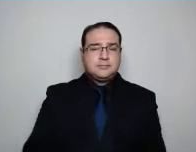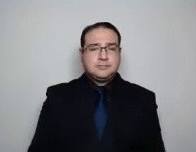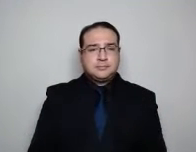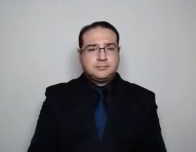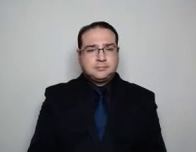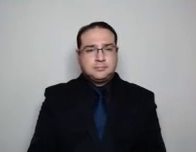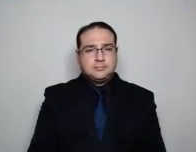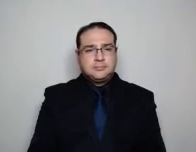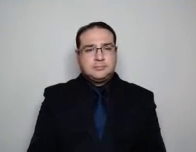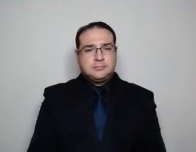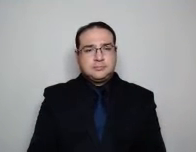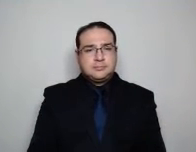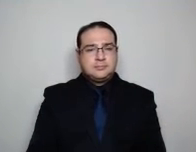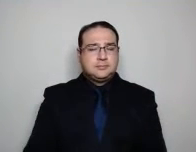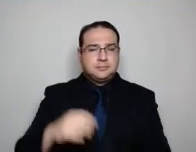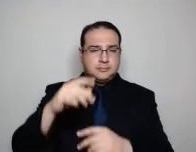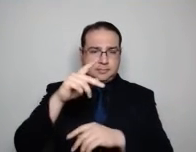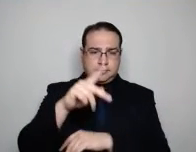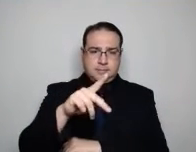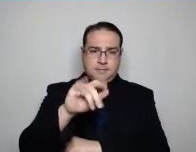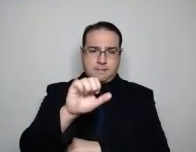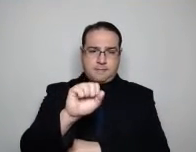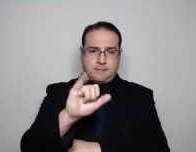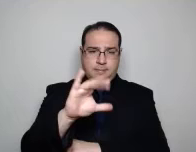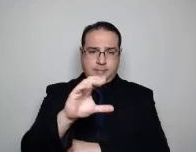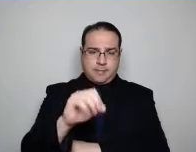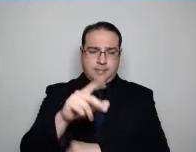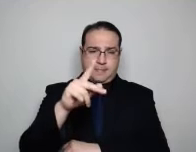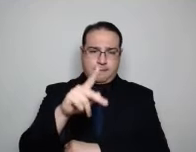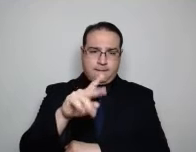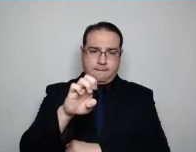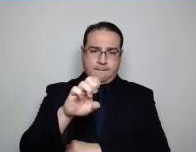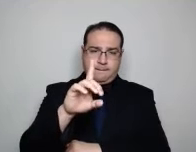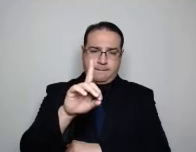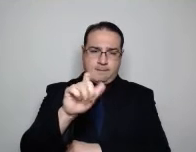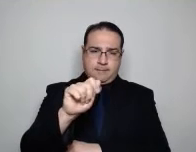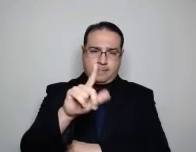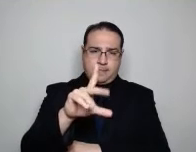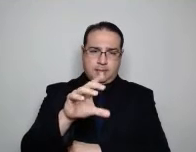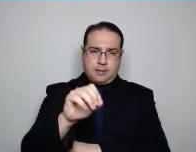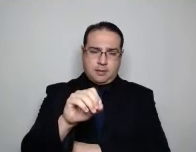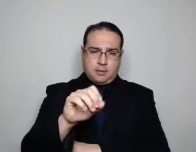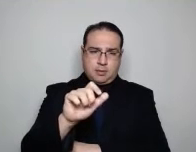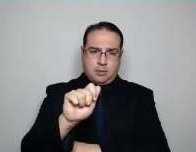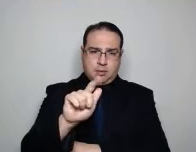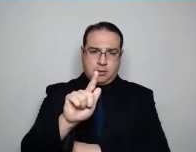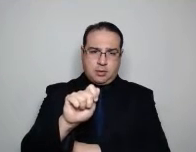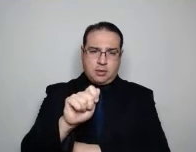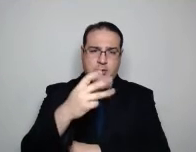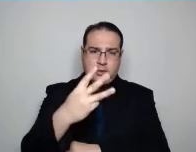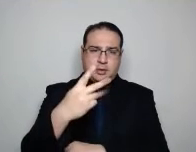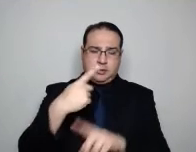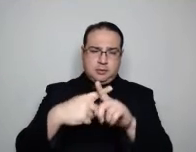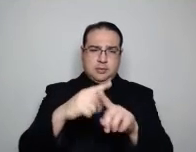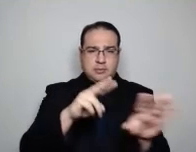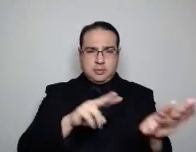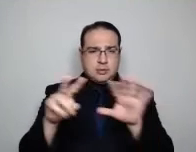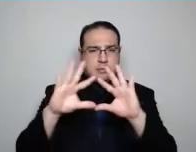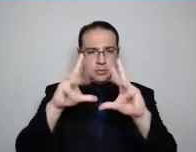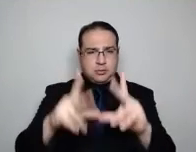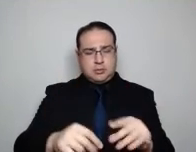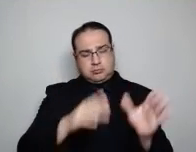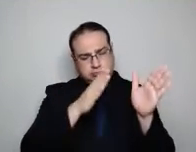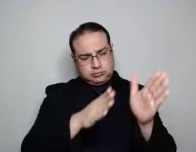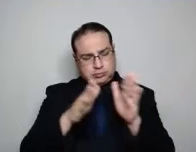psicopedagoga pelo método Dias Pressotti, três vezes por semana, todos os